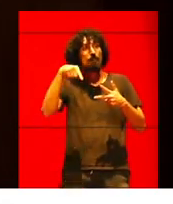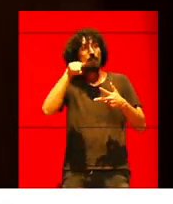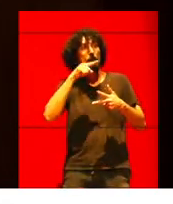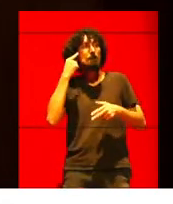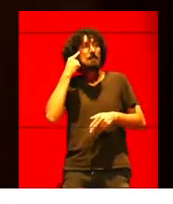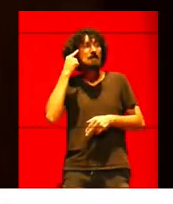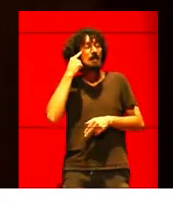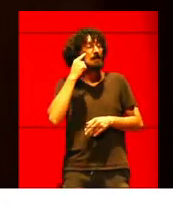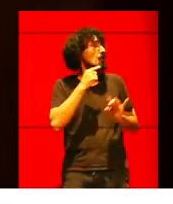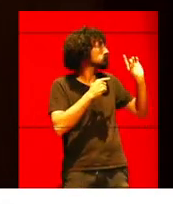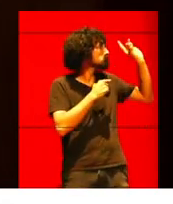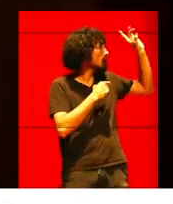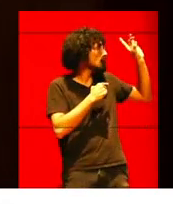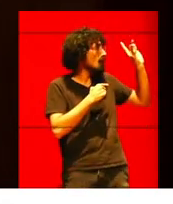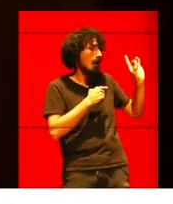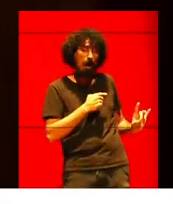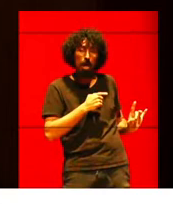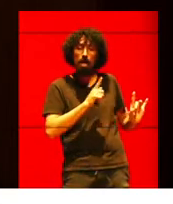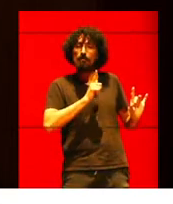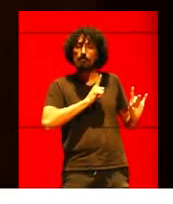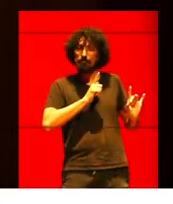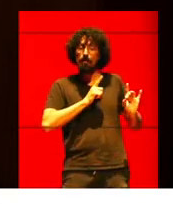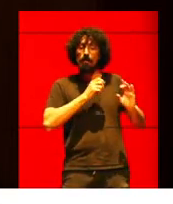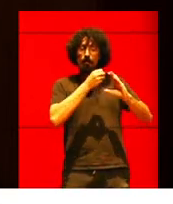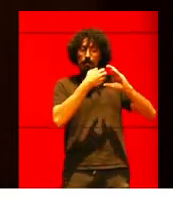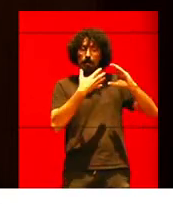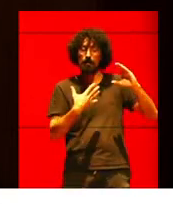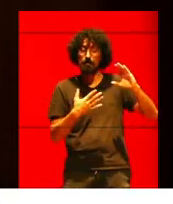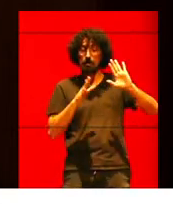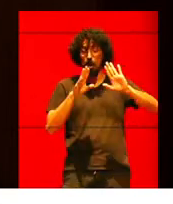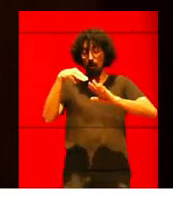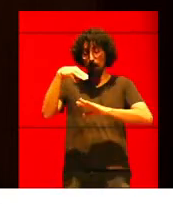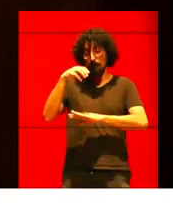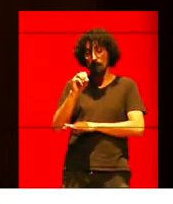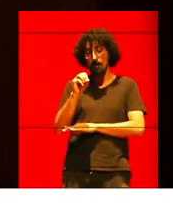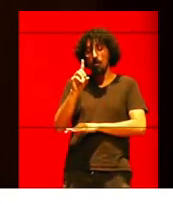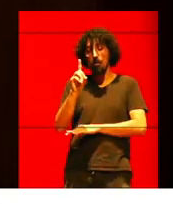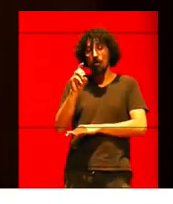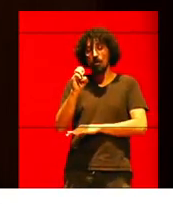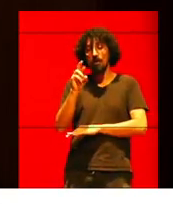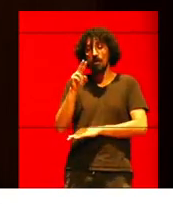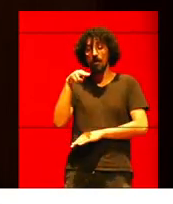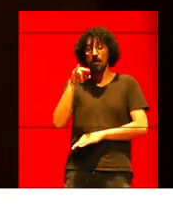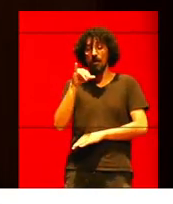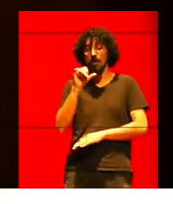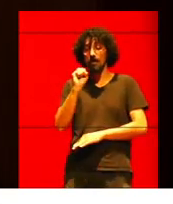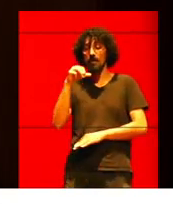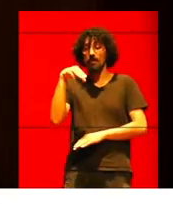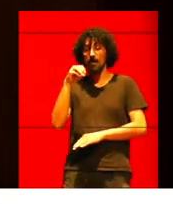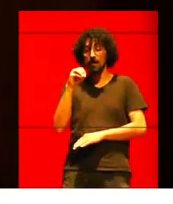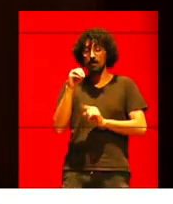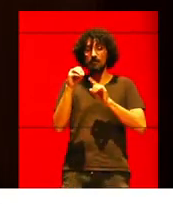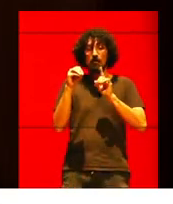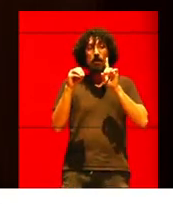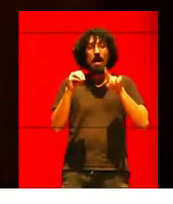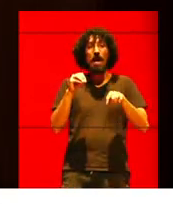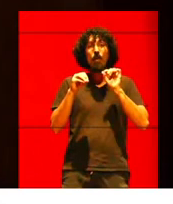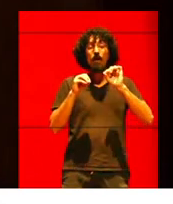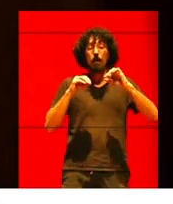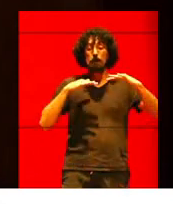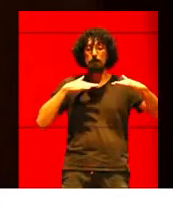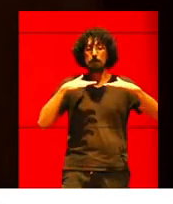um aspecto. Modernismo, grava comigo aí, ó. Prova de Enem. Modernismo é